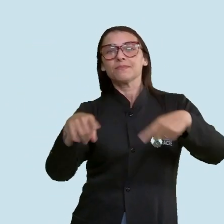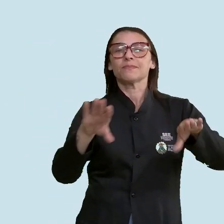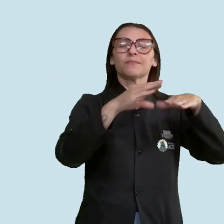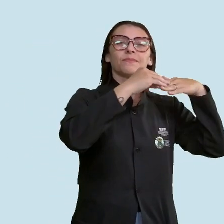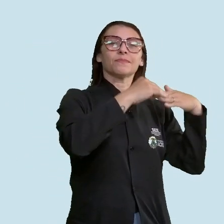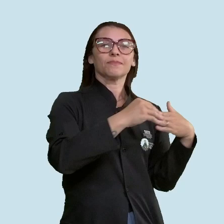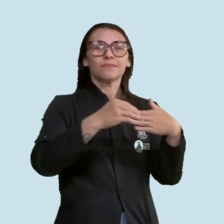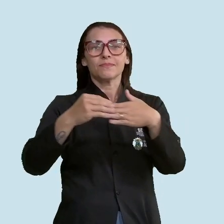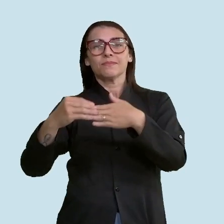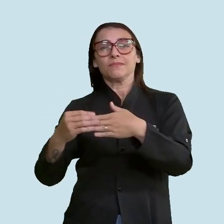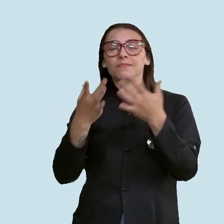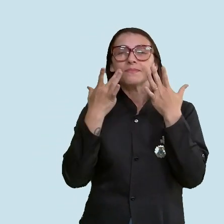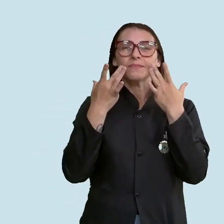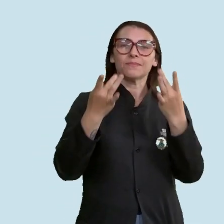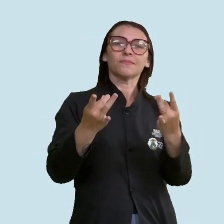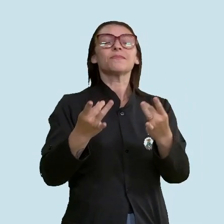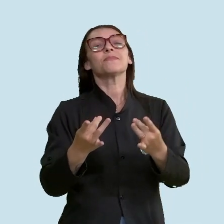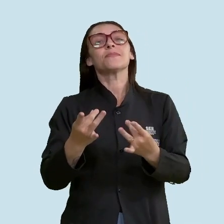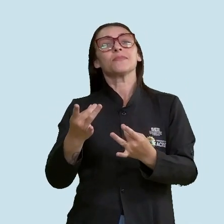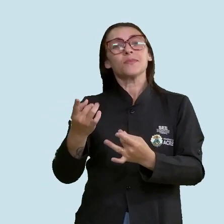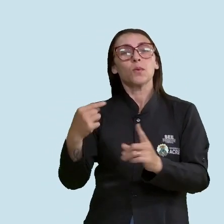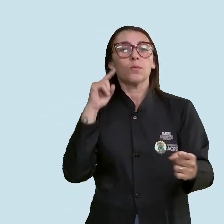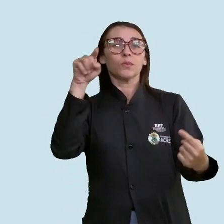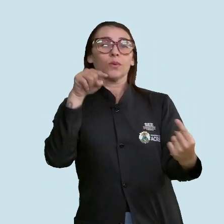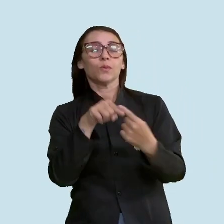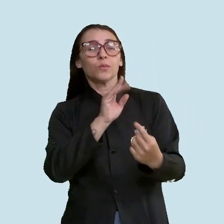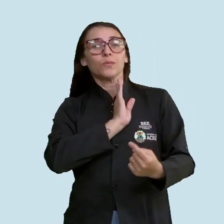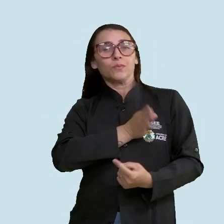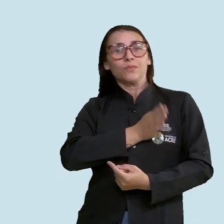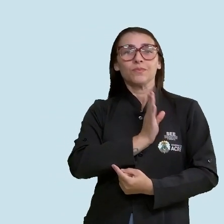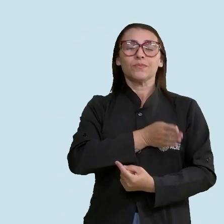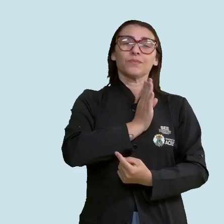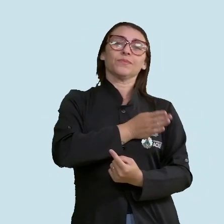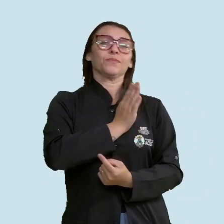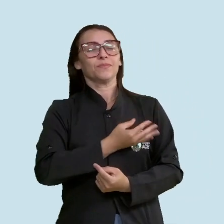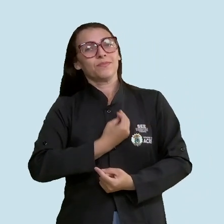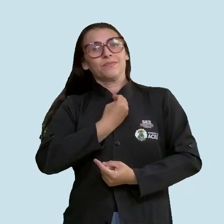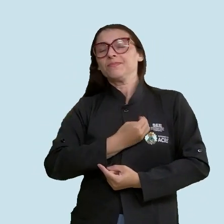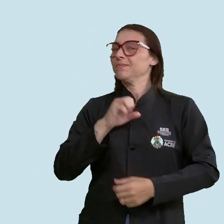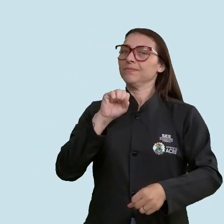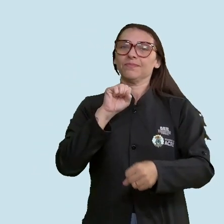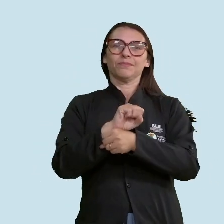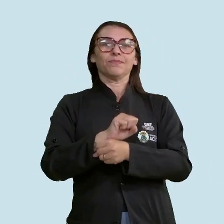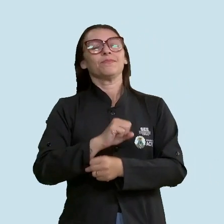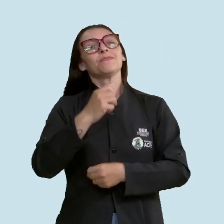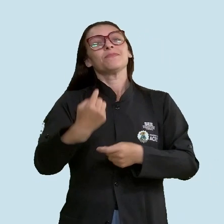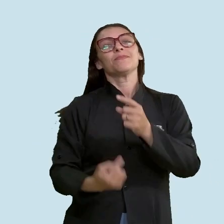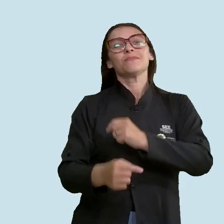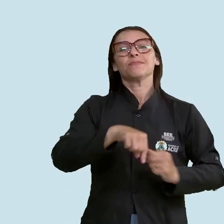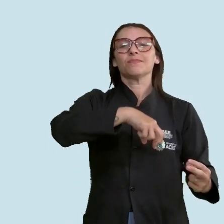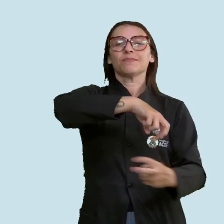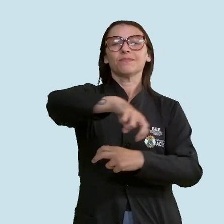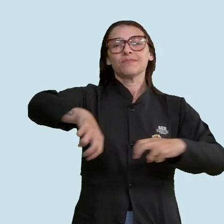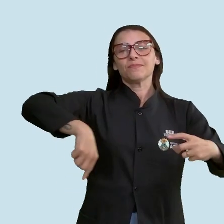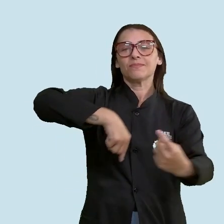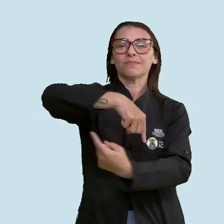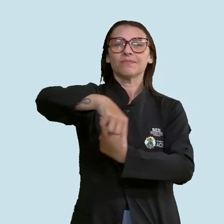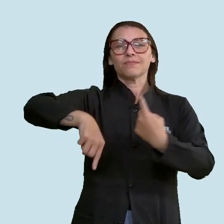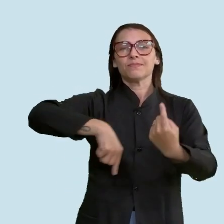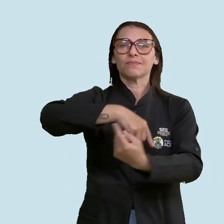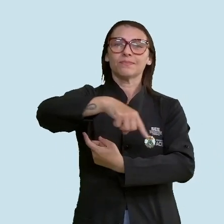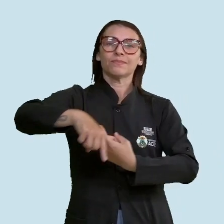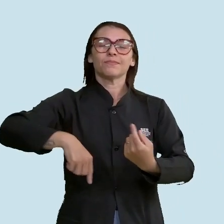levar. Se liga, pega a visão do coração, que a vida não pode parar. Entra na roda e ginga,